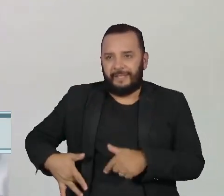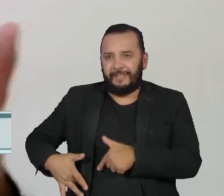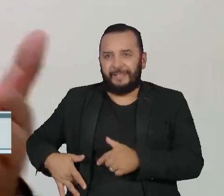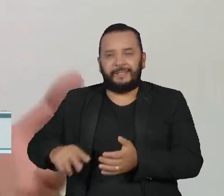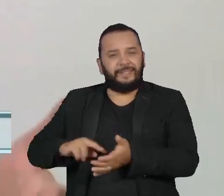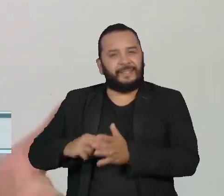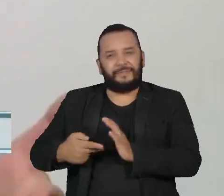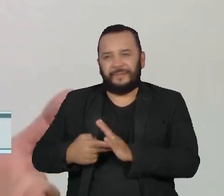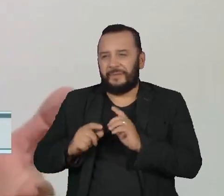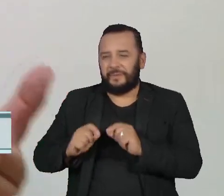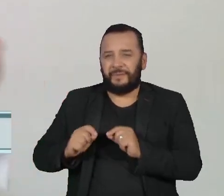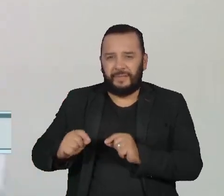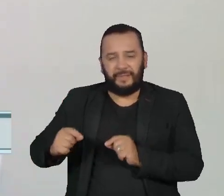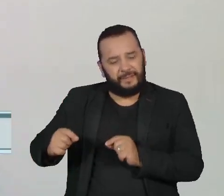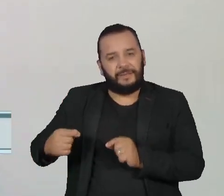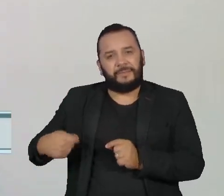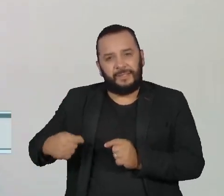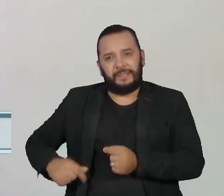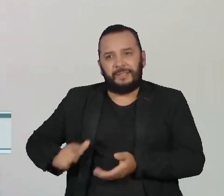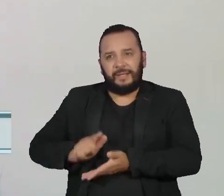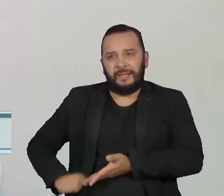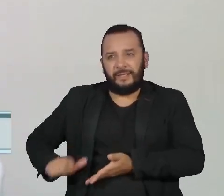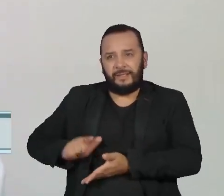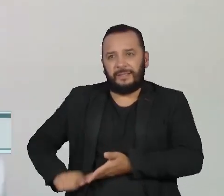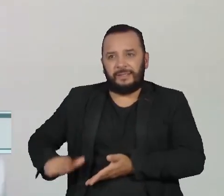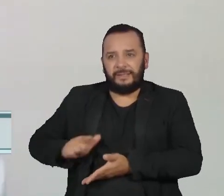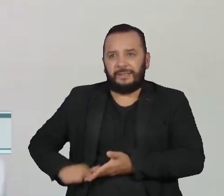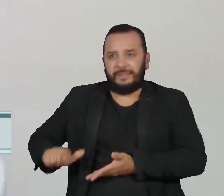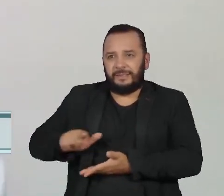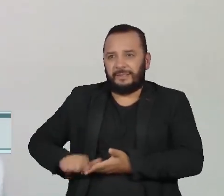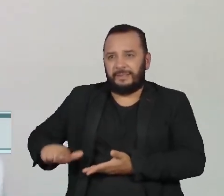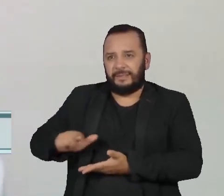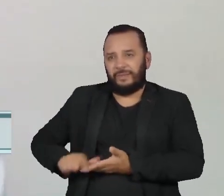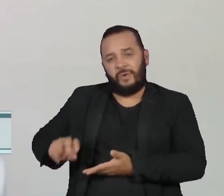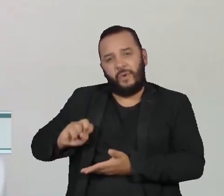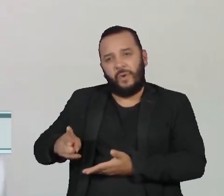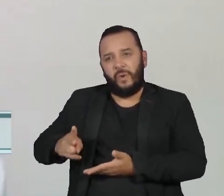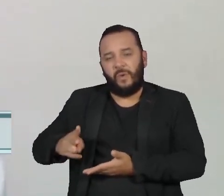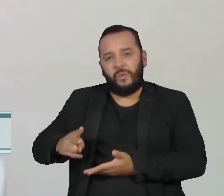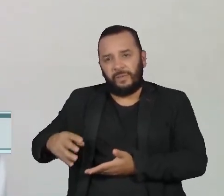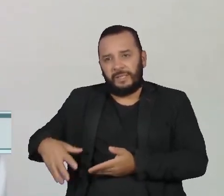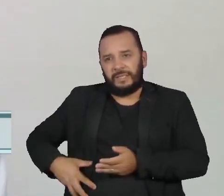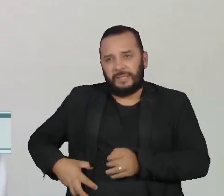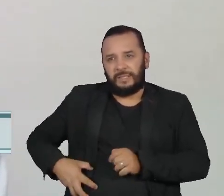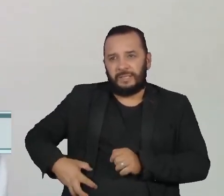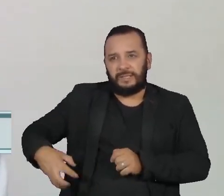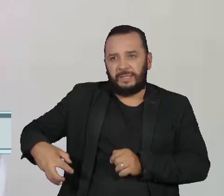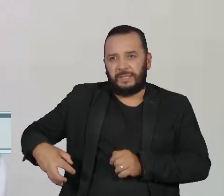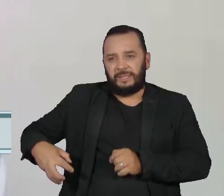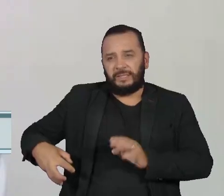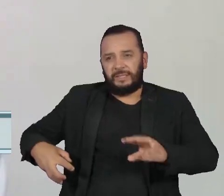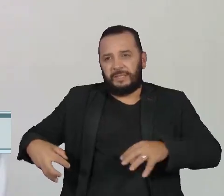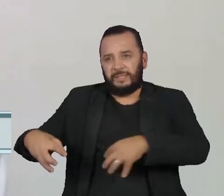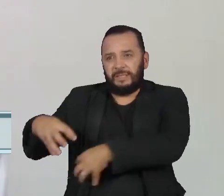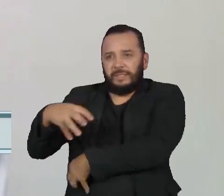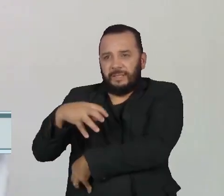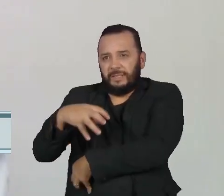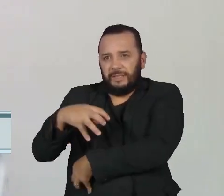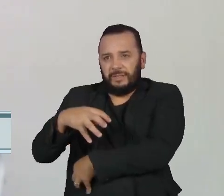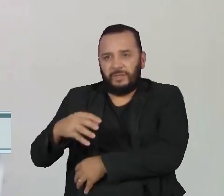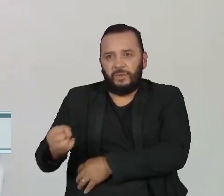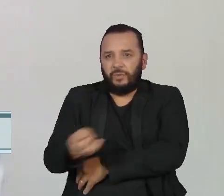paciente precisa ou de diálise ou de transplante. No caso da diálise, o que nós temos visto é que há